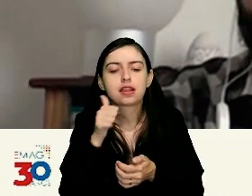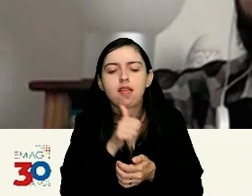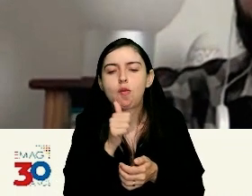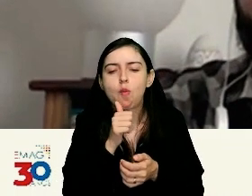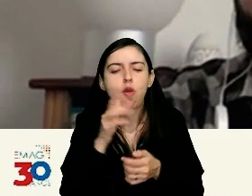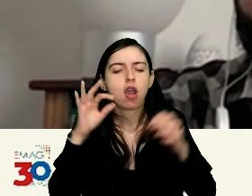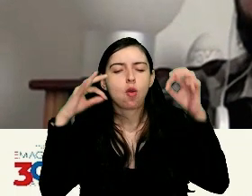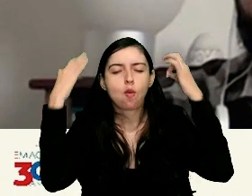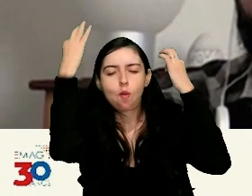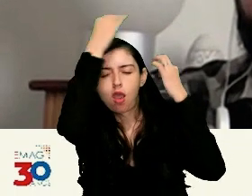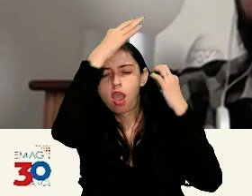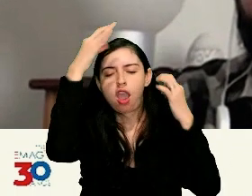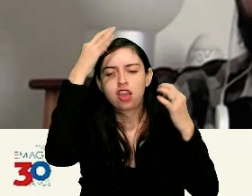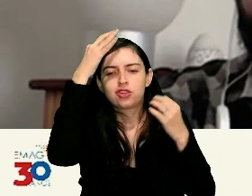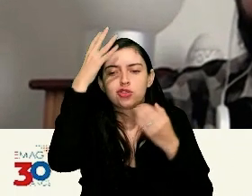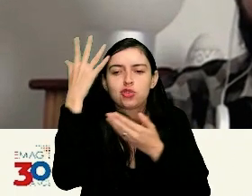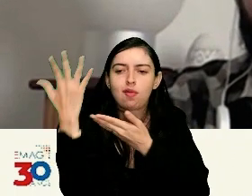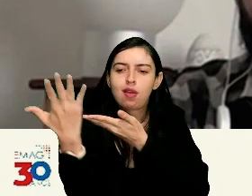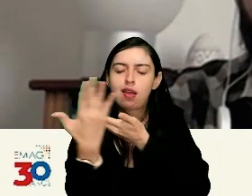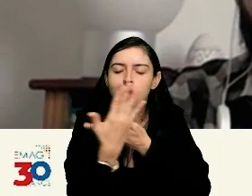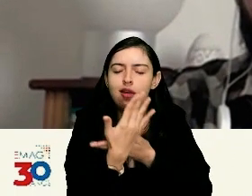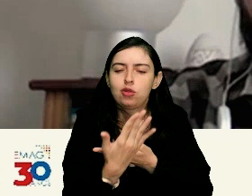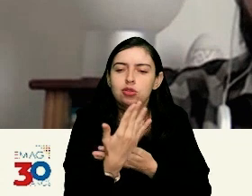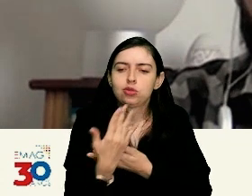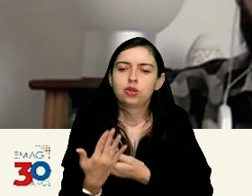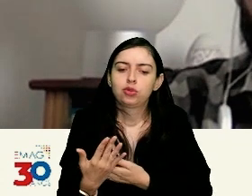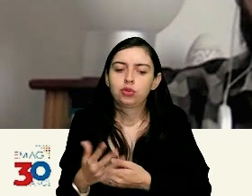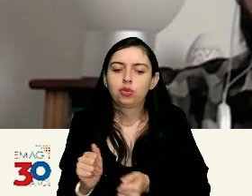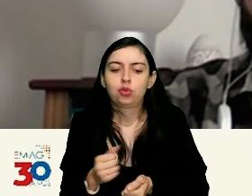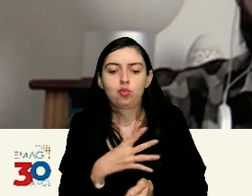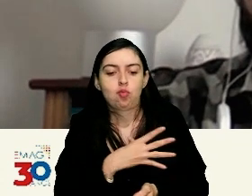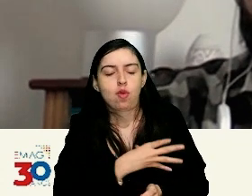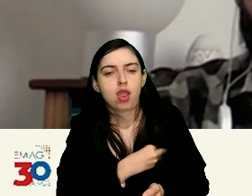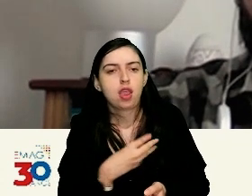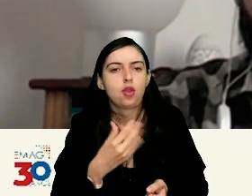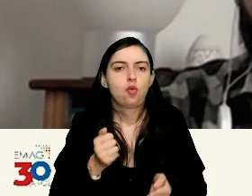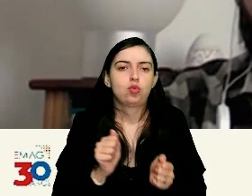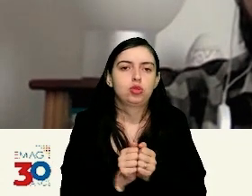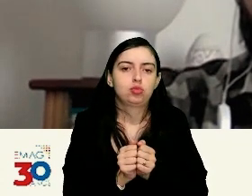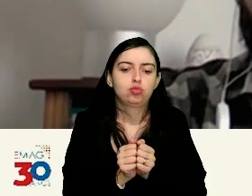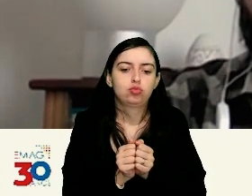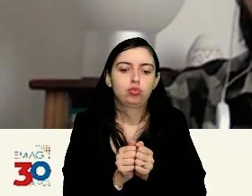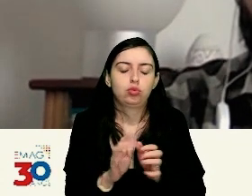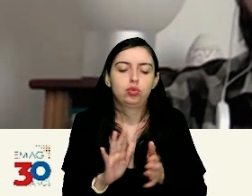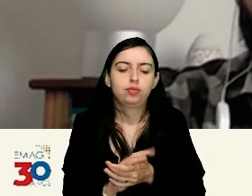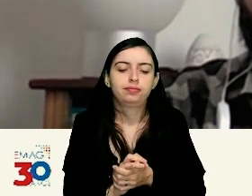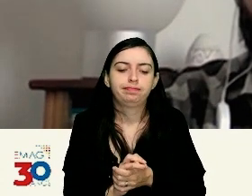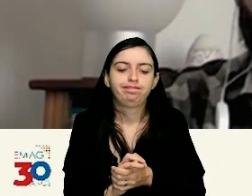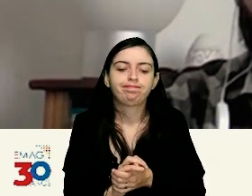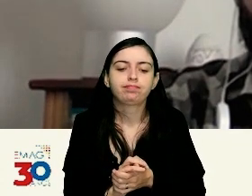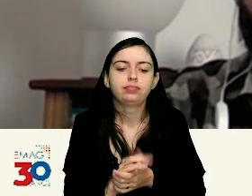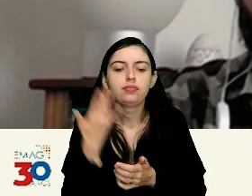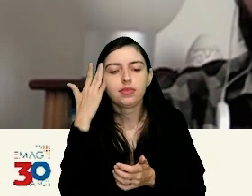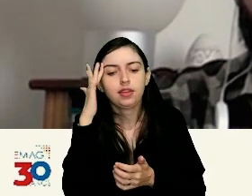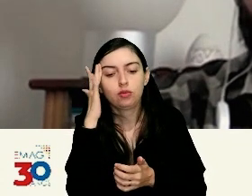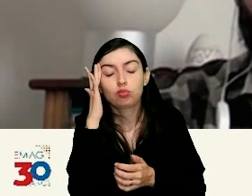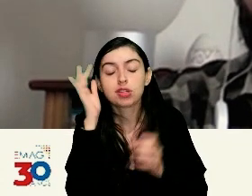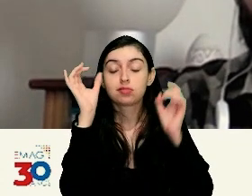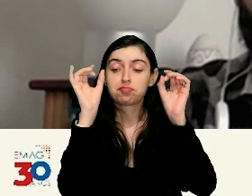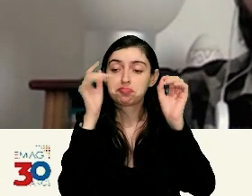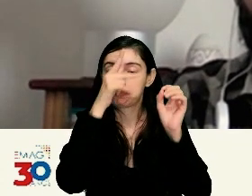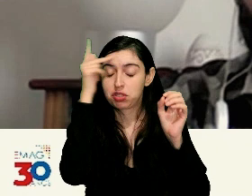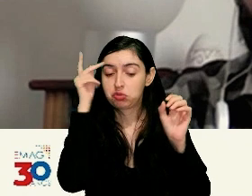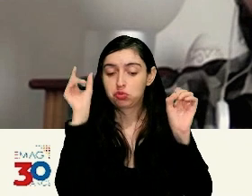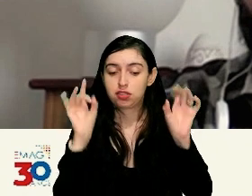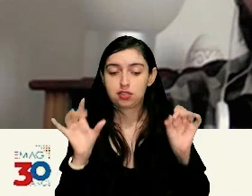Ela acolheu eu e os meninos, sabe? Assim, uma pessoa especial, e eu nunca vou me esquecer